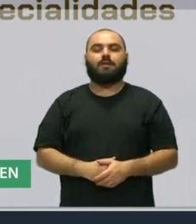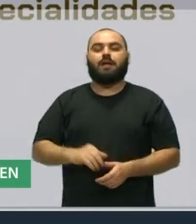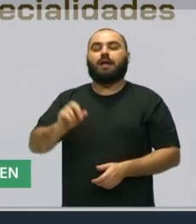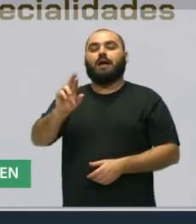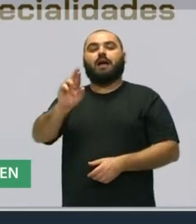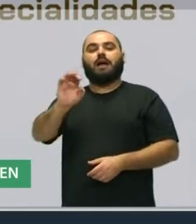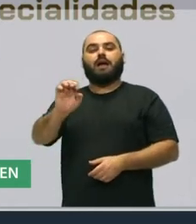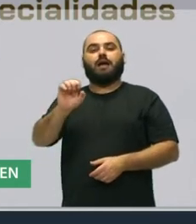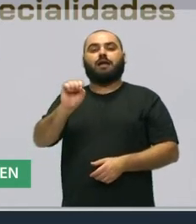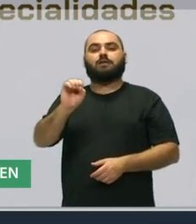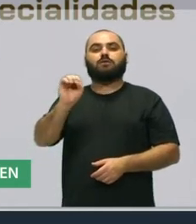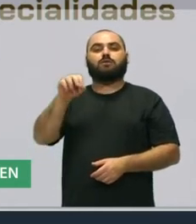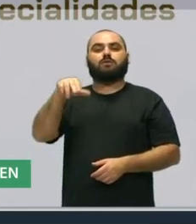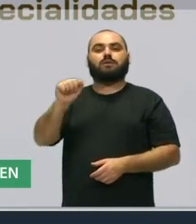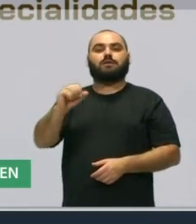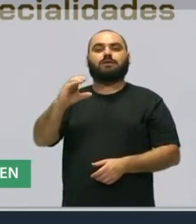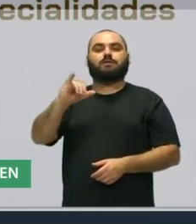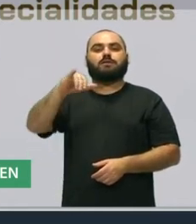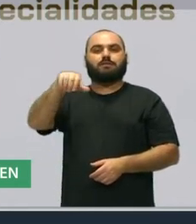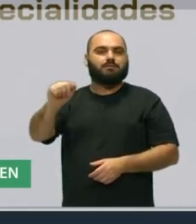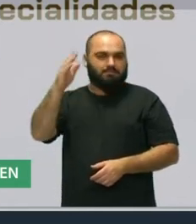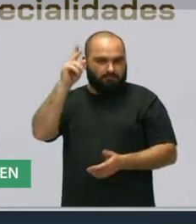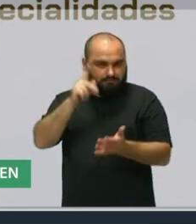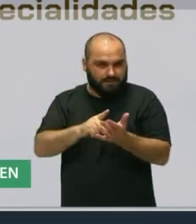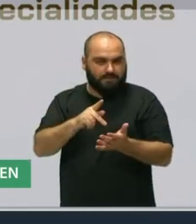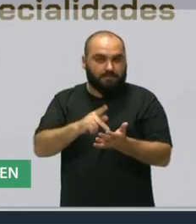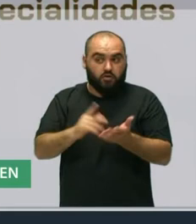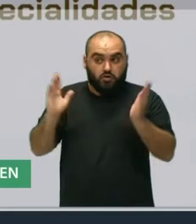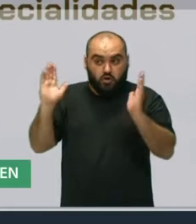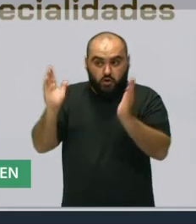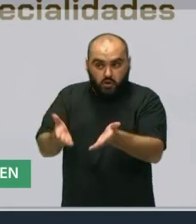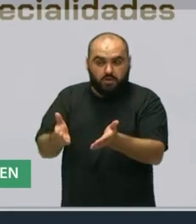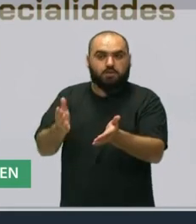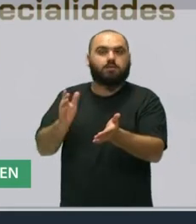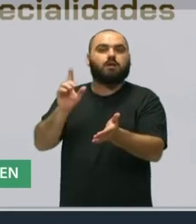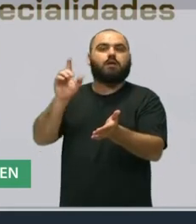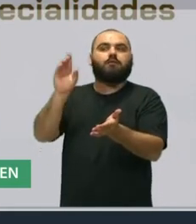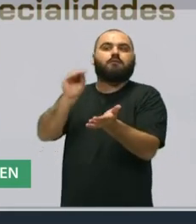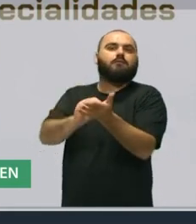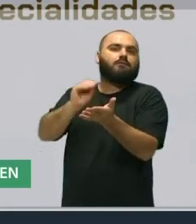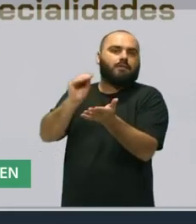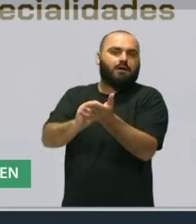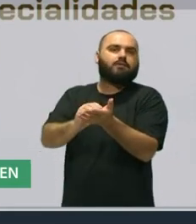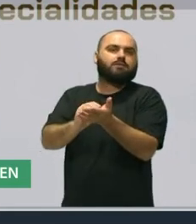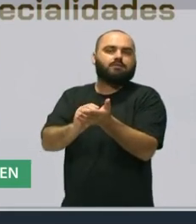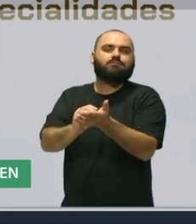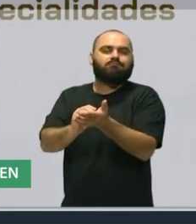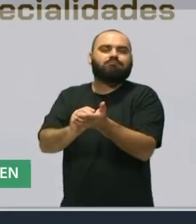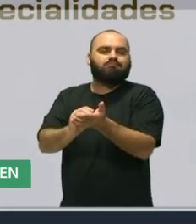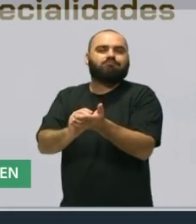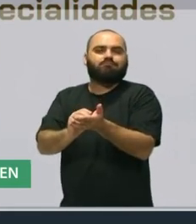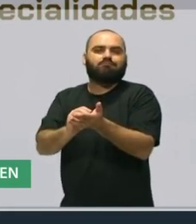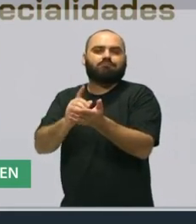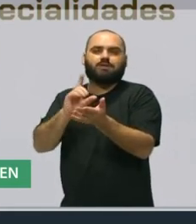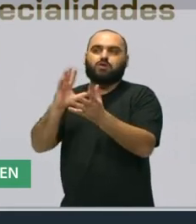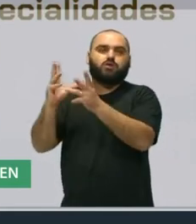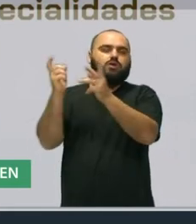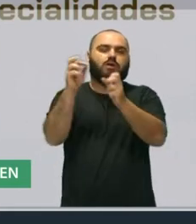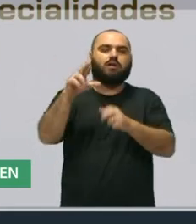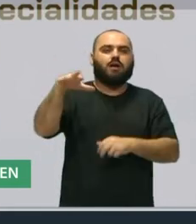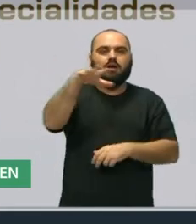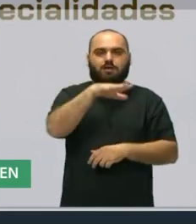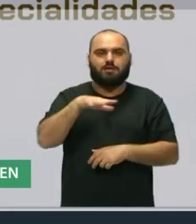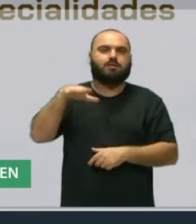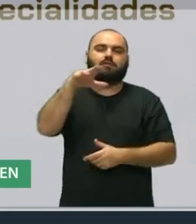Da ressonância magnética, né? Em que hoje é uma falta bastante, uma carência bastante importante em toda a região. Então,